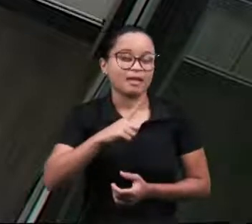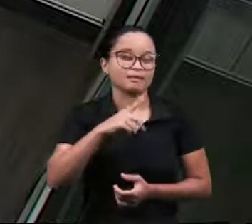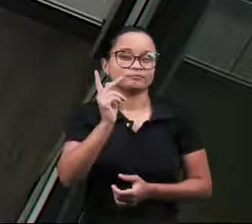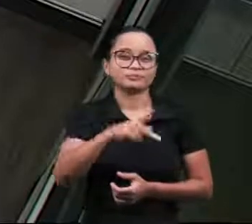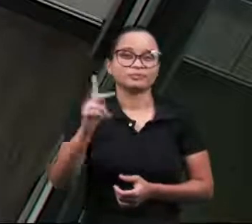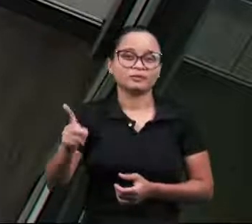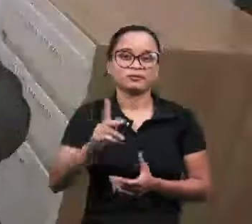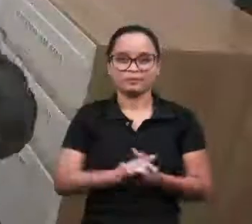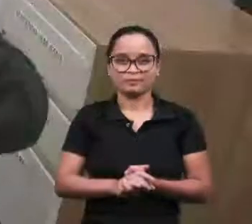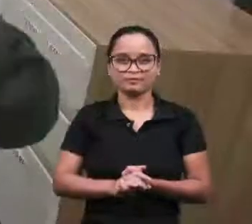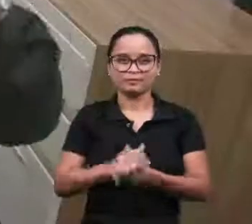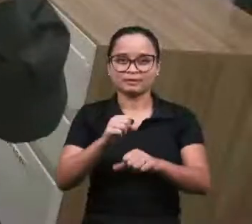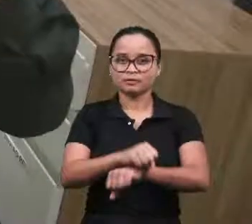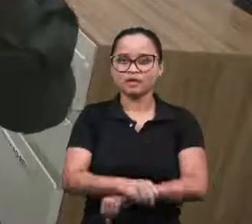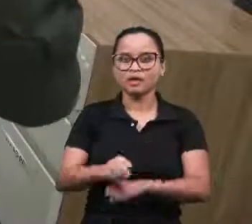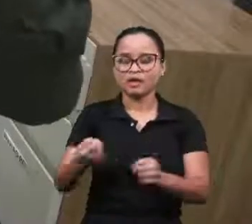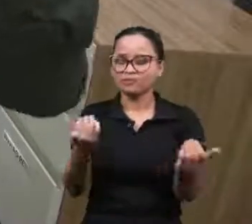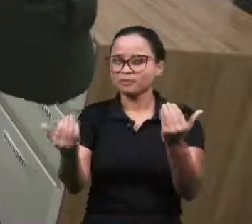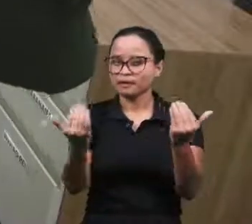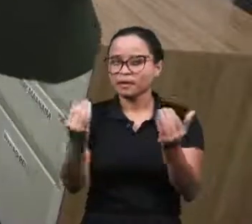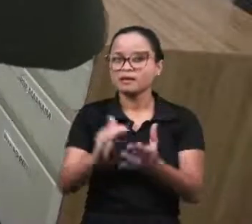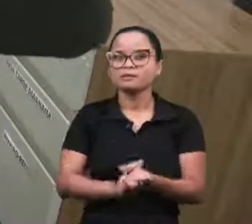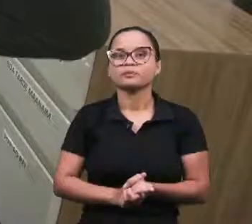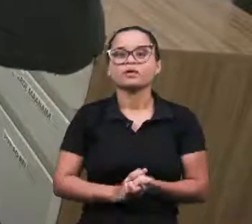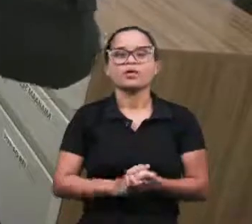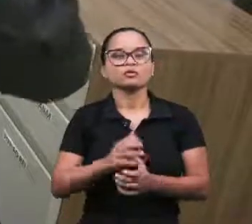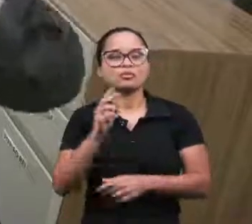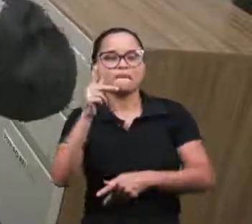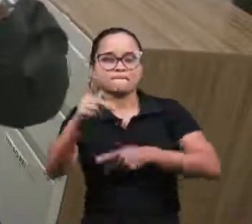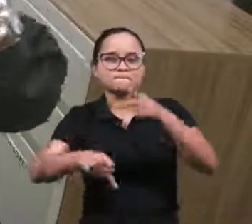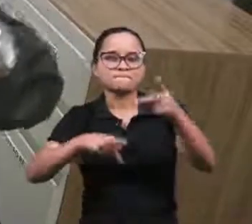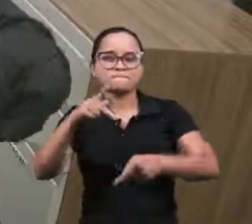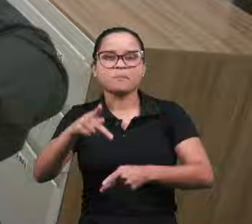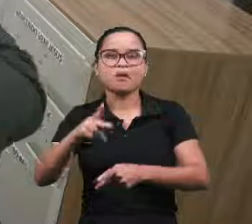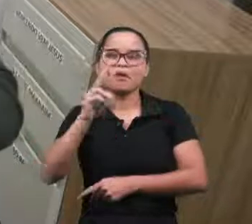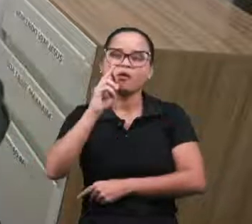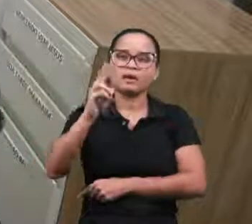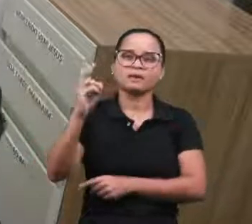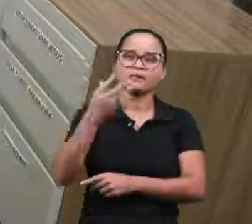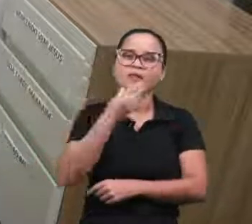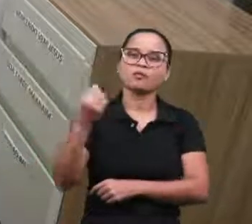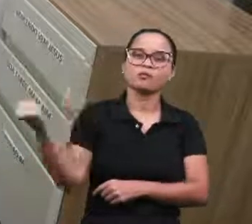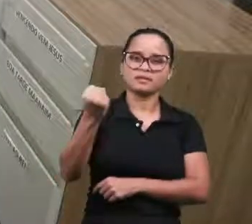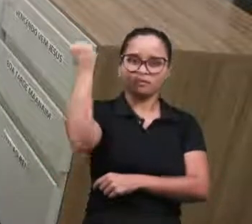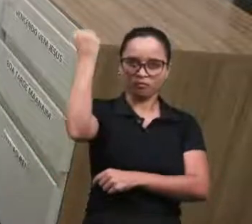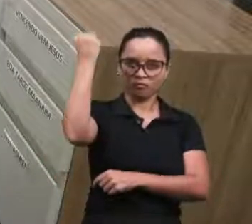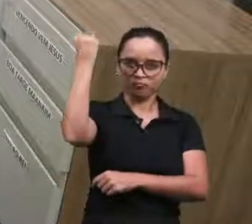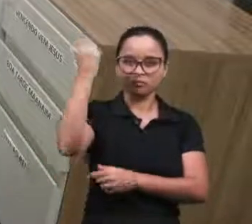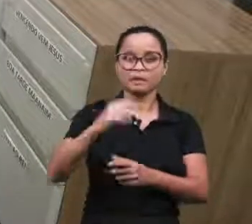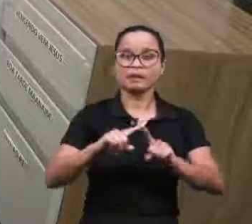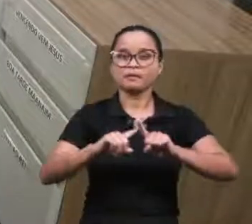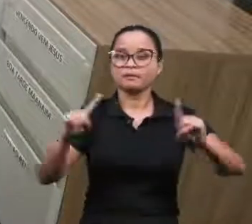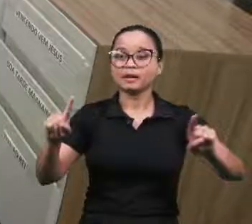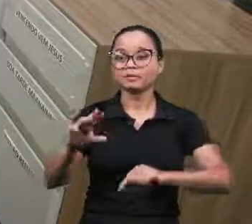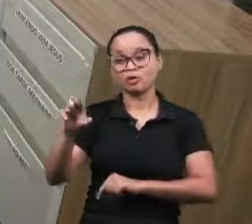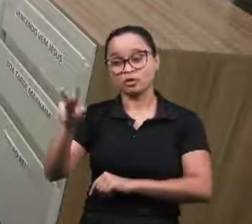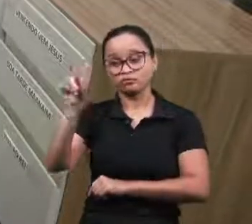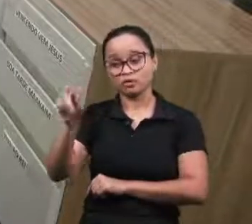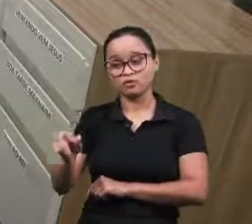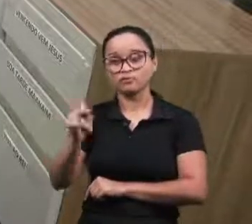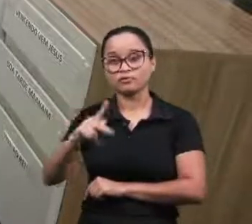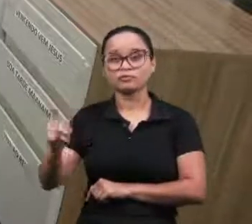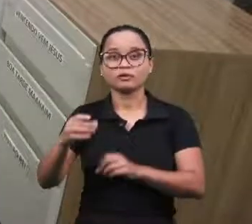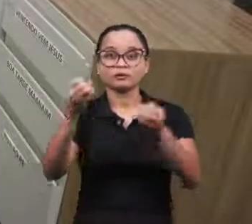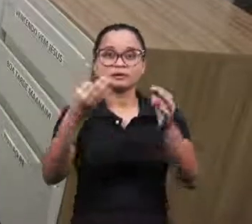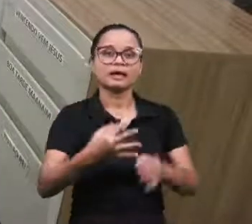olhar do povo para Saul, porque Saul, né, diziam que ele era o mais alto. Ele era o mais alto. Mais alto. Então, mas o senhor já fala que já é... Você sabe